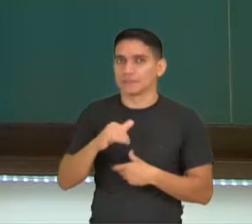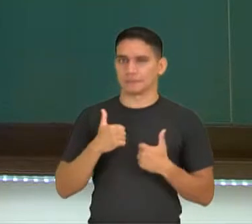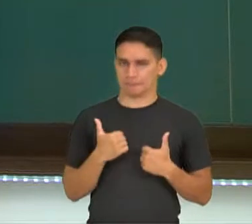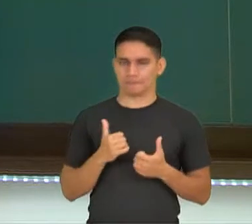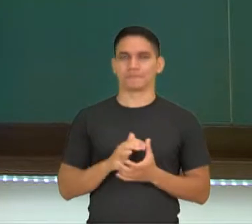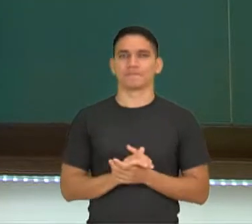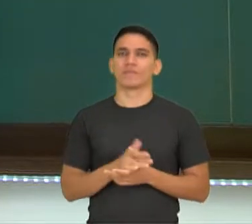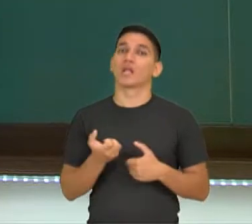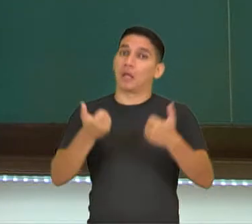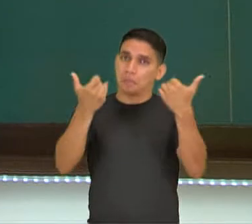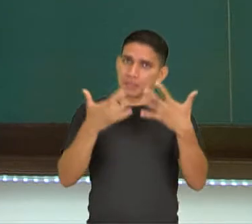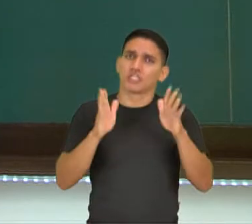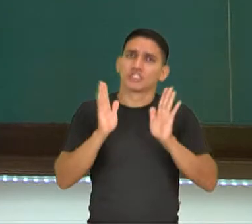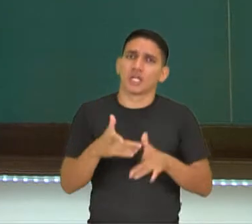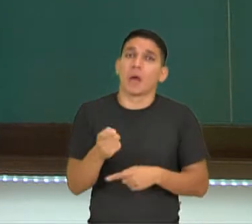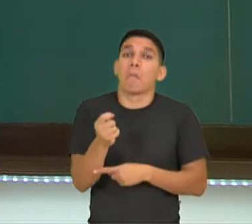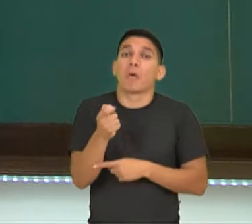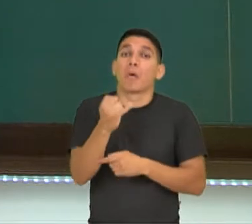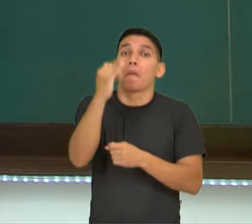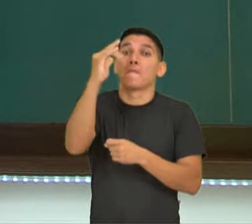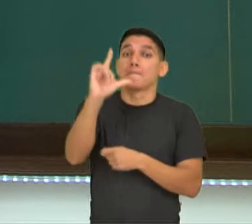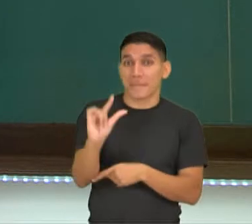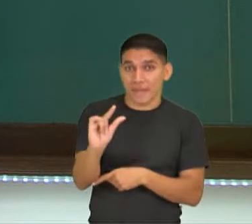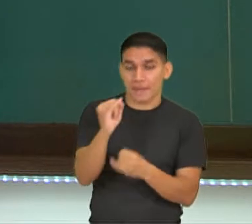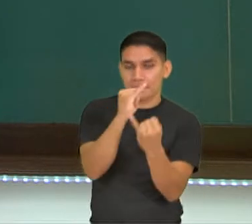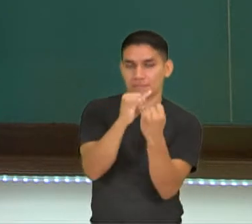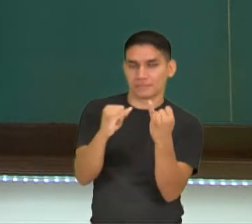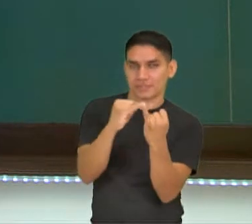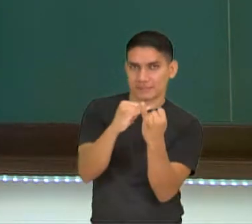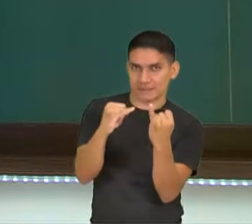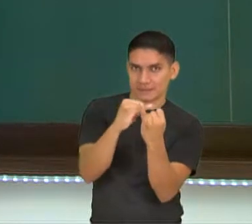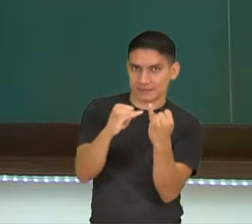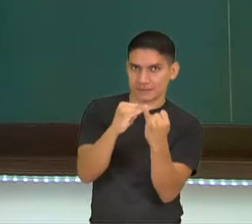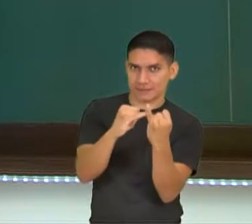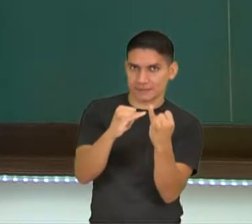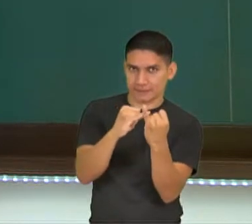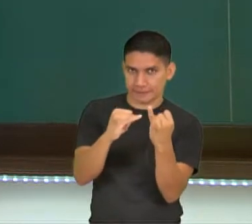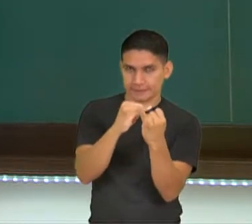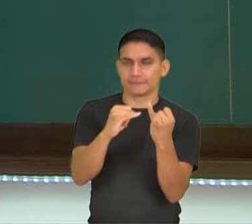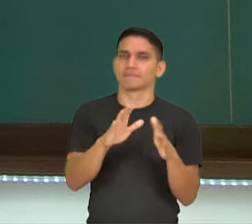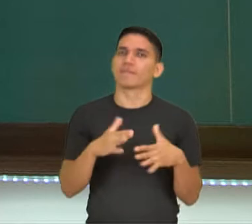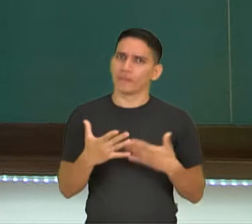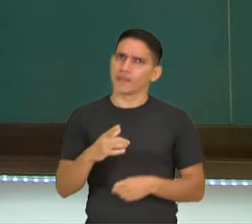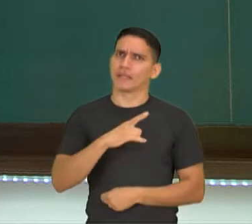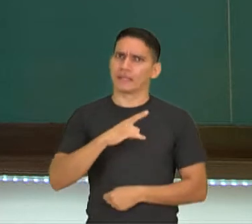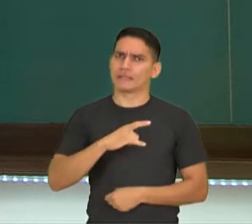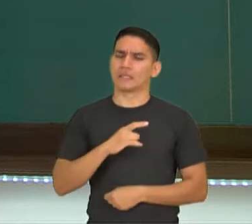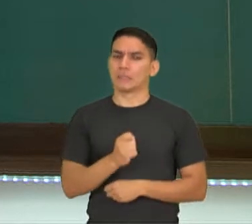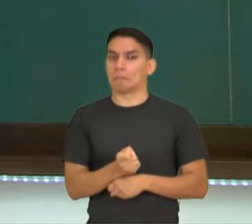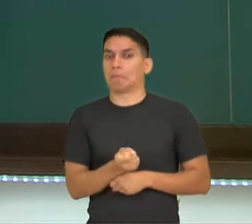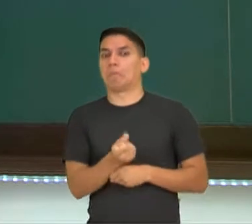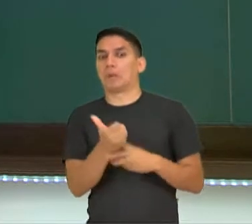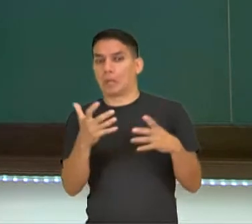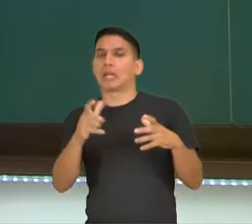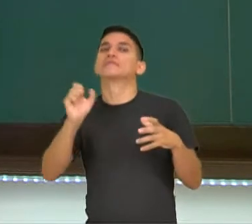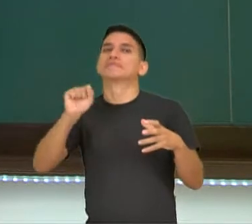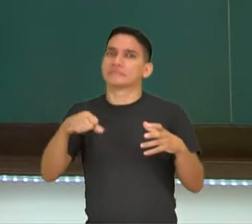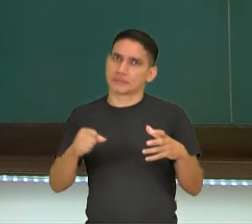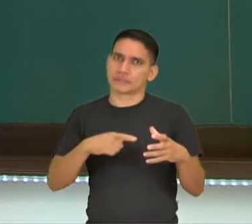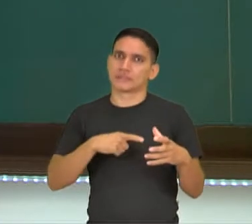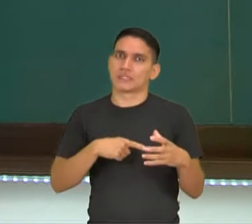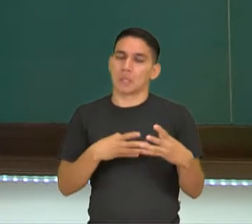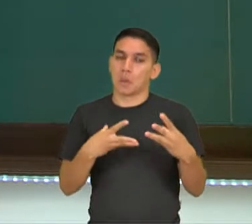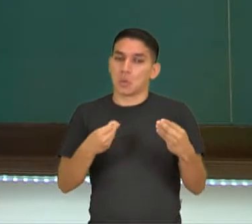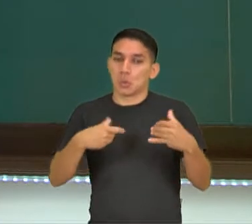Como eu disse, um pouco menos da metade, ok? Então, tem bastante sim, tem